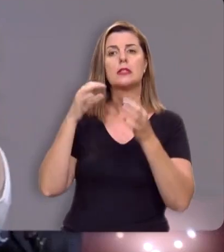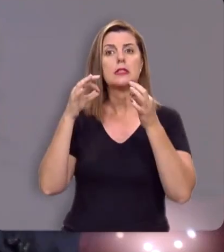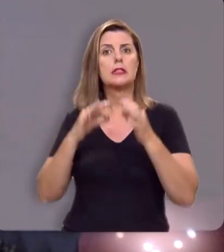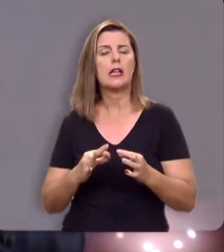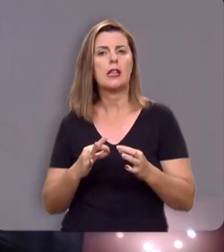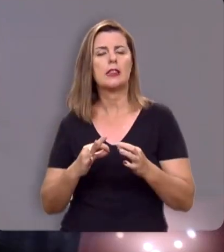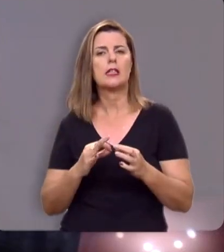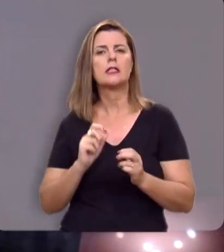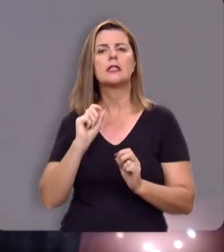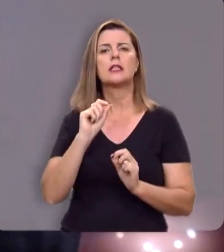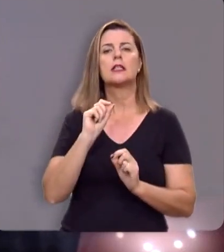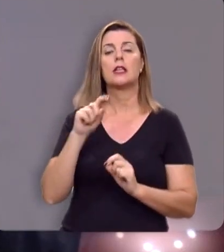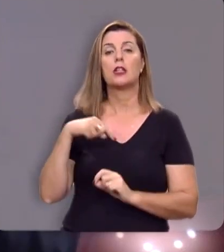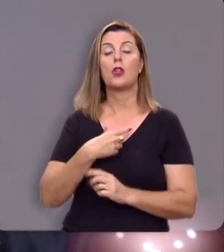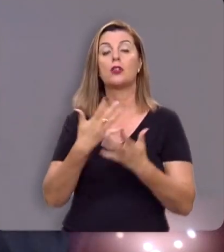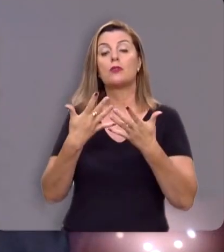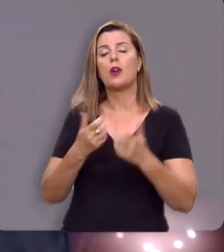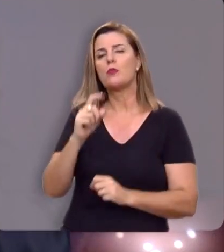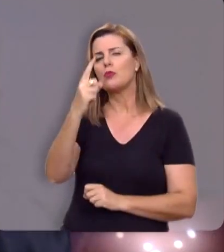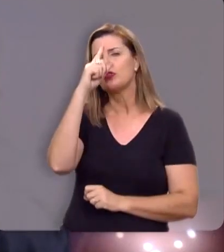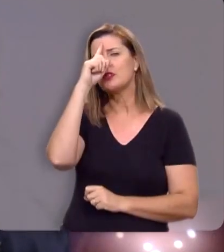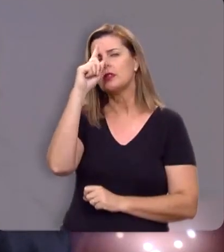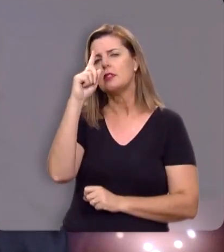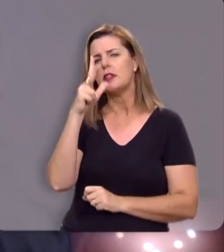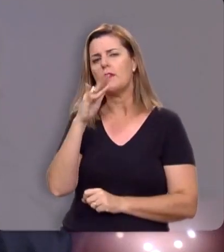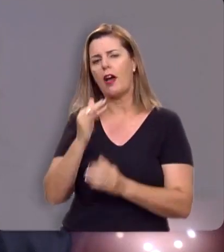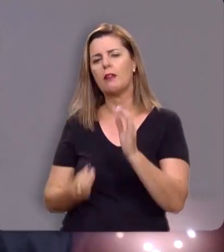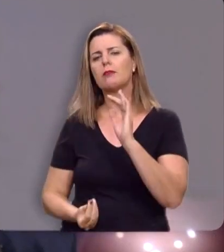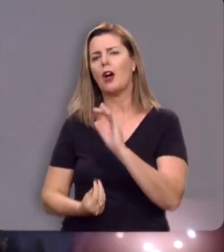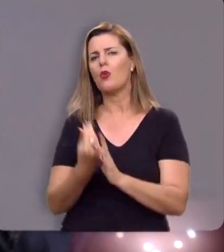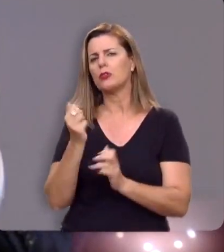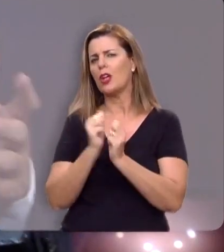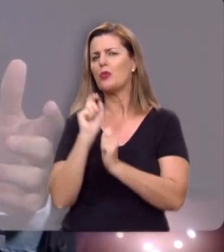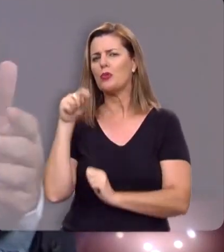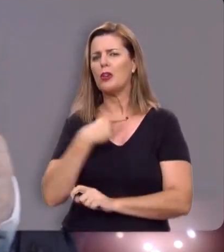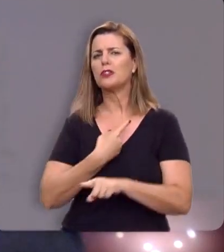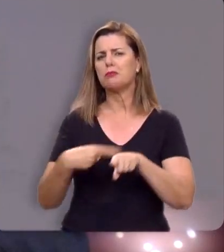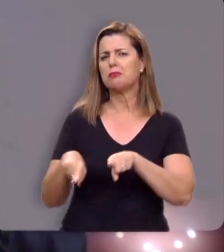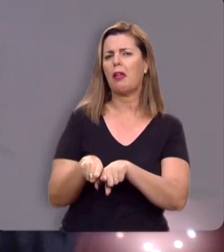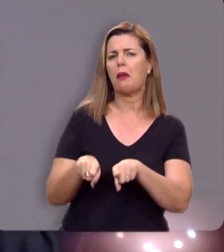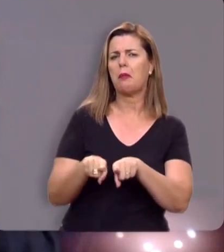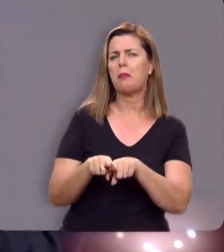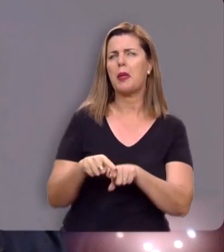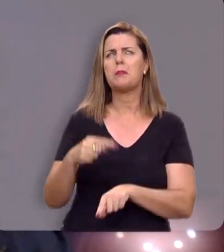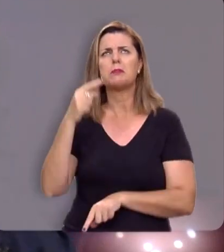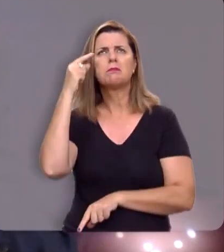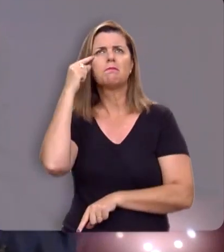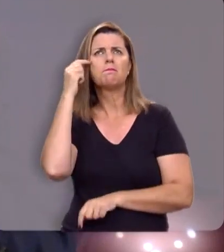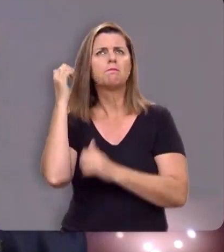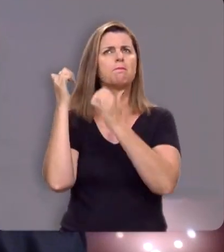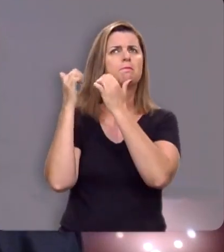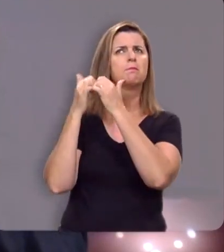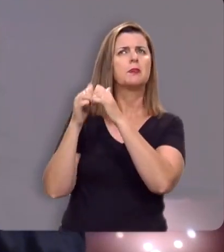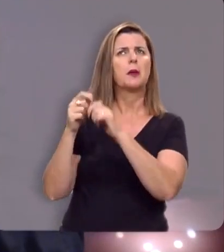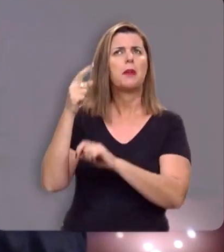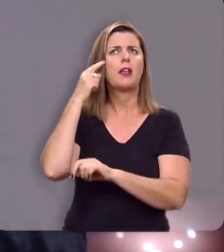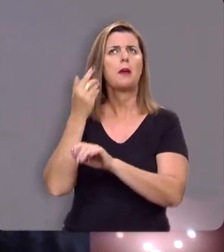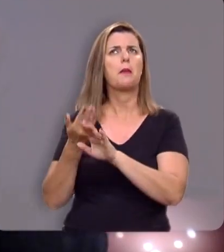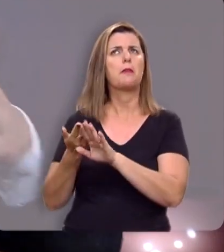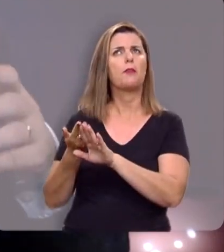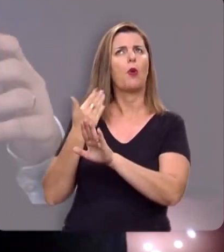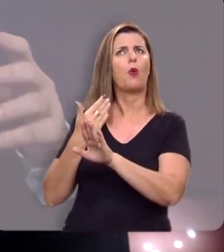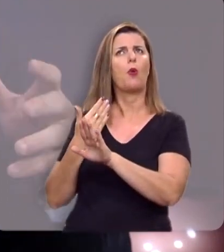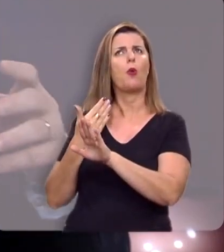certeza de que nós vamos um dia ter que passar por isso e aí a gente fica até tentando retardar, né,